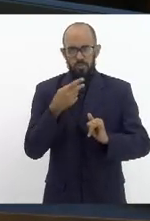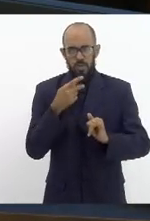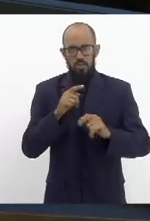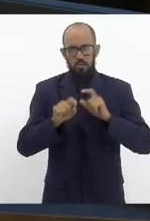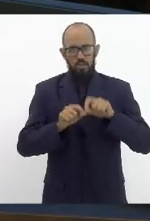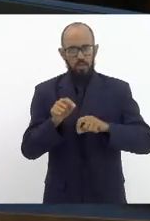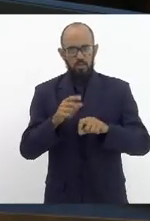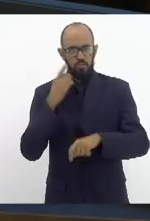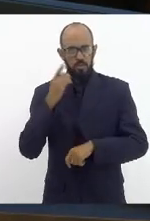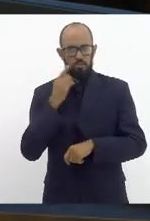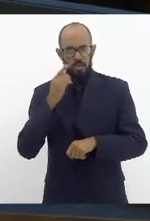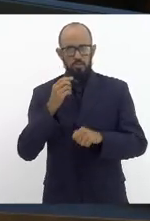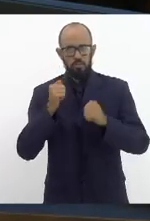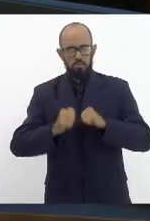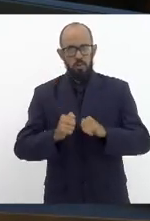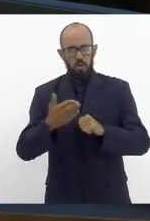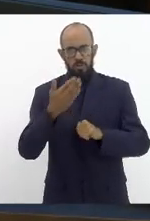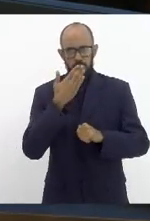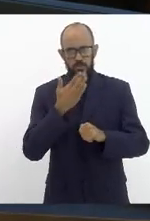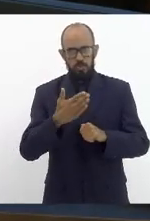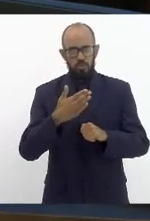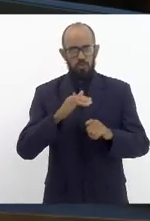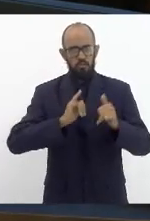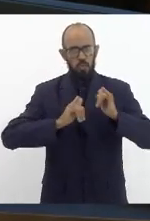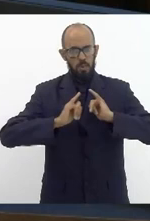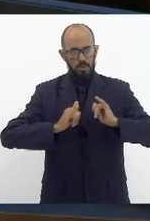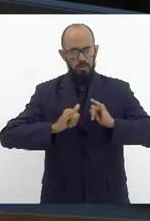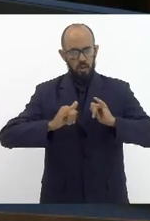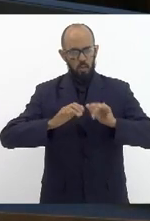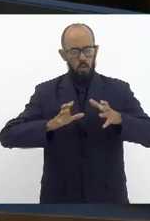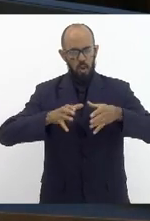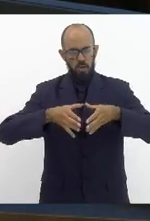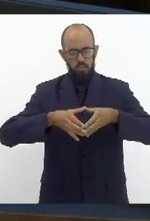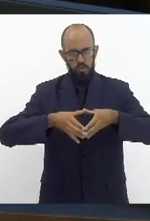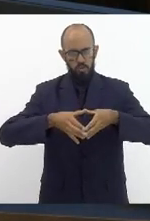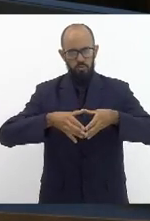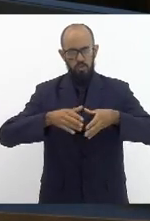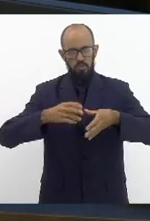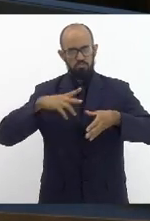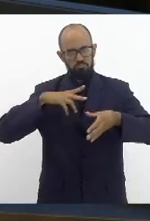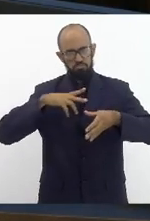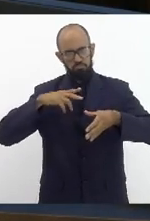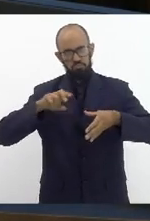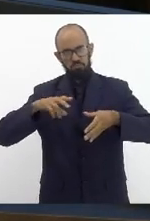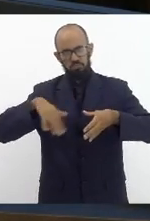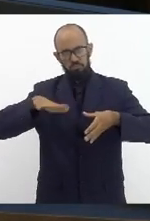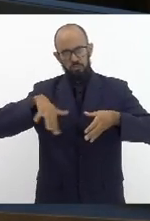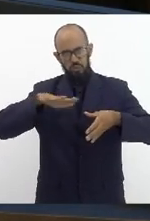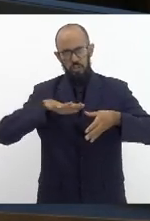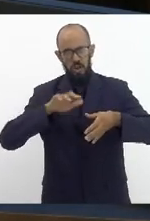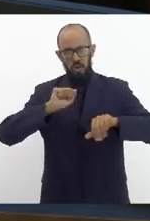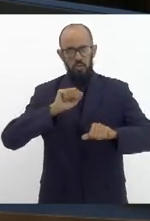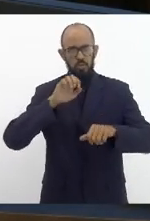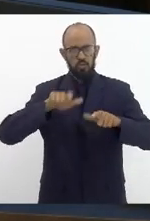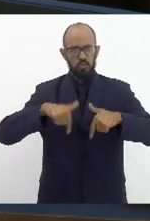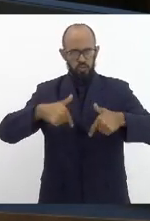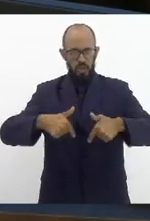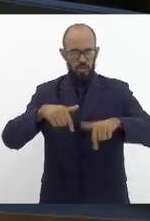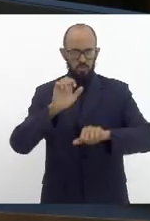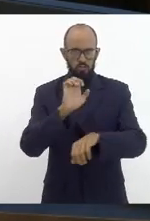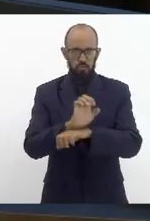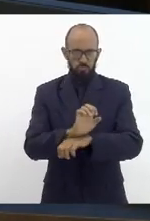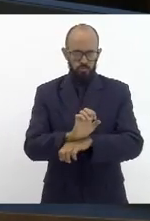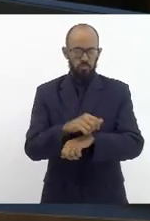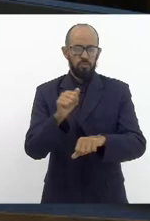requerer informações objetivas de interesse particular, coletivo ou geral, acerca dos atos, projetos do Estado e dos municípios, bem como dos respectivos